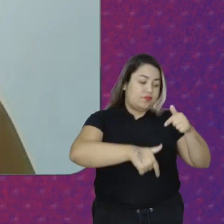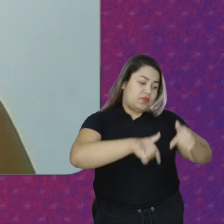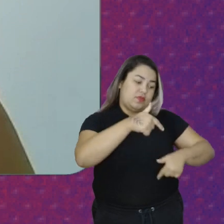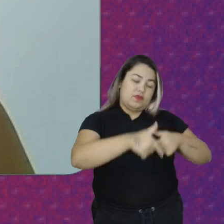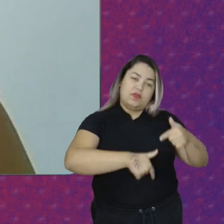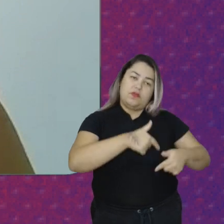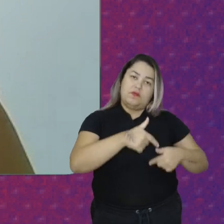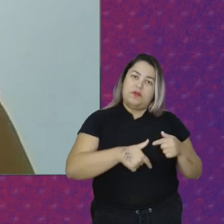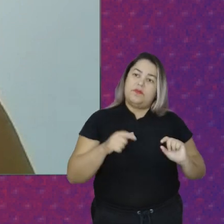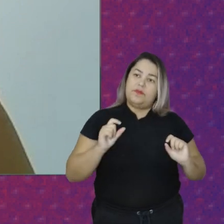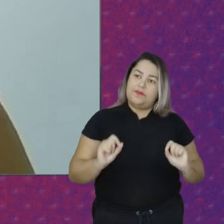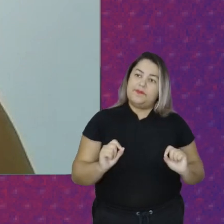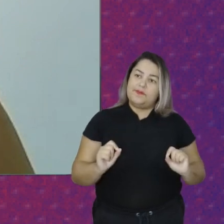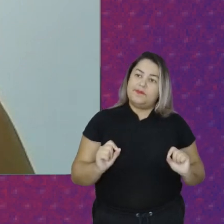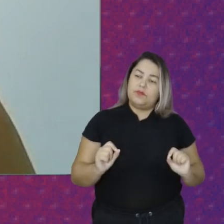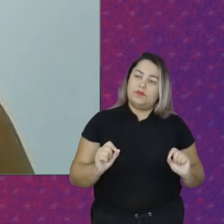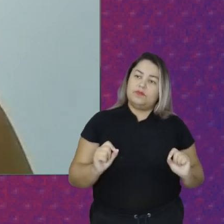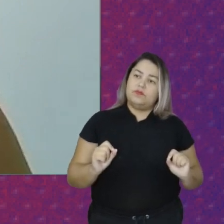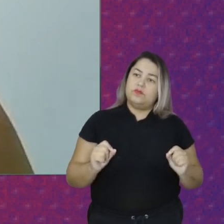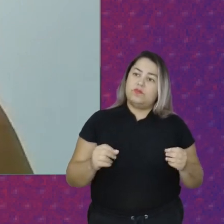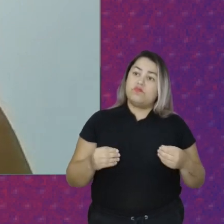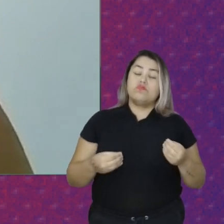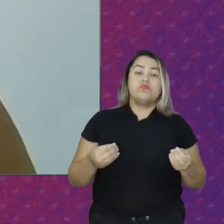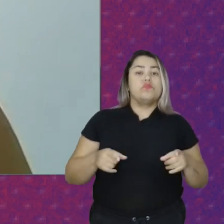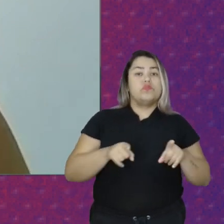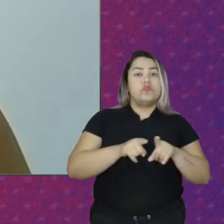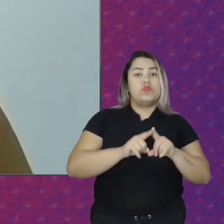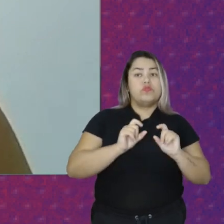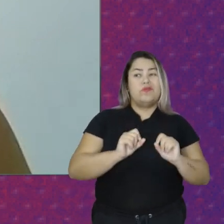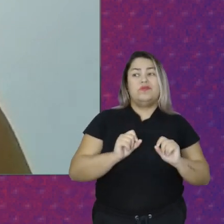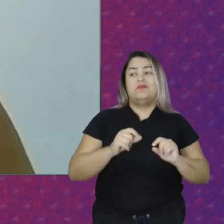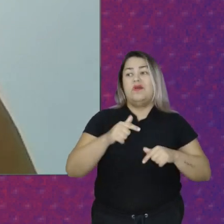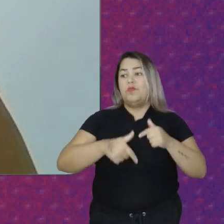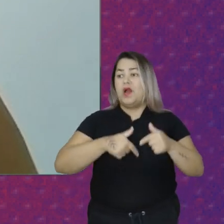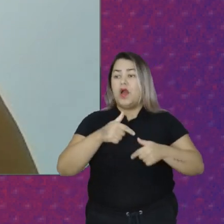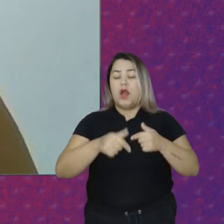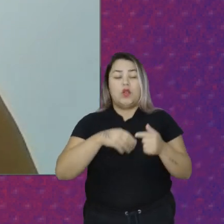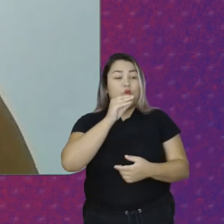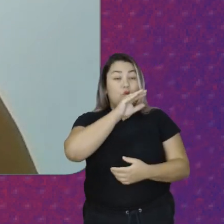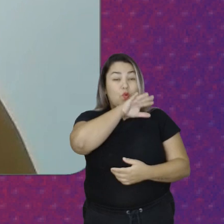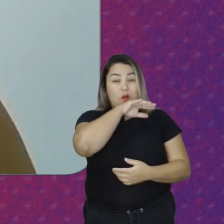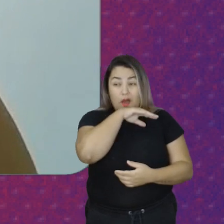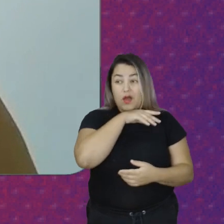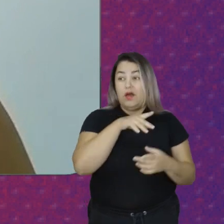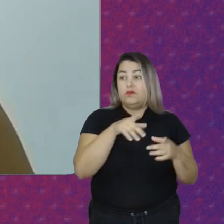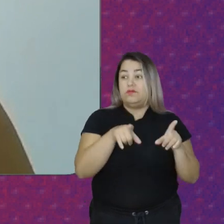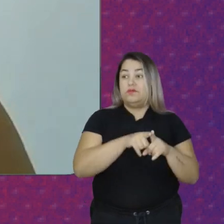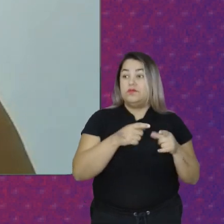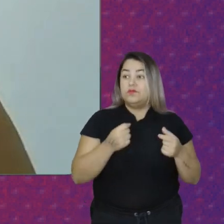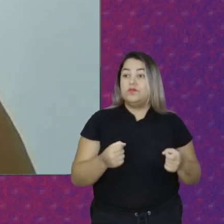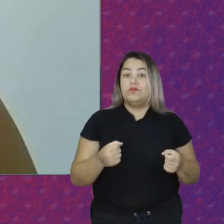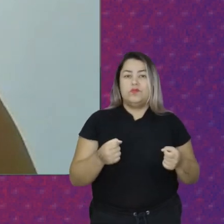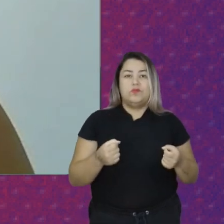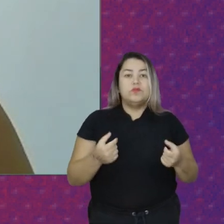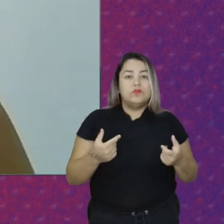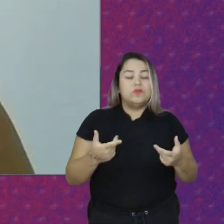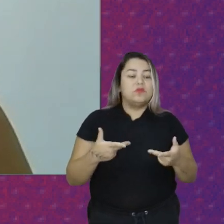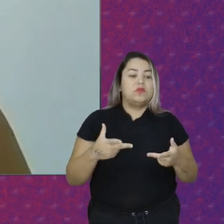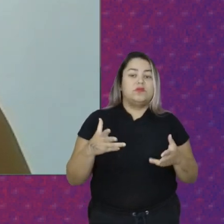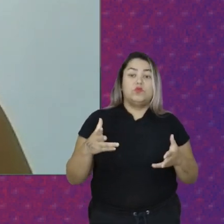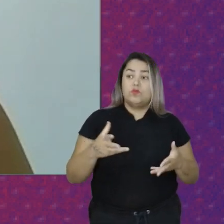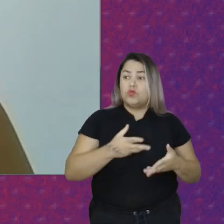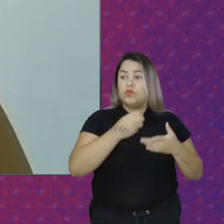como em postos de trabalho extremamente precarizados e muitas estão sendo